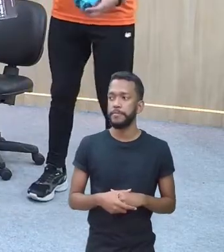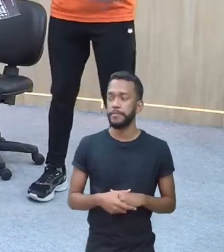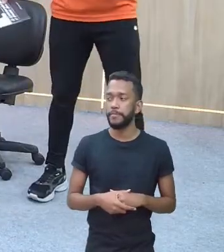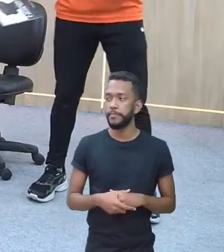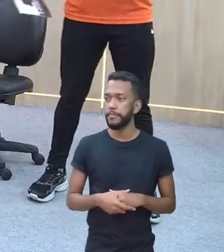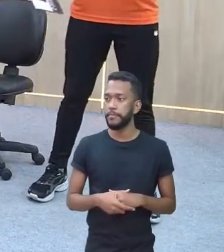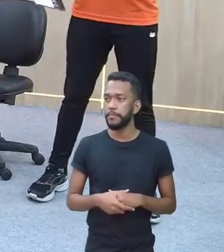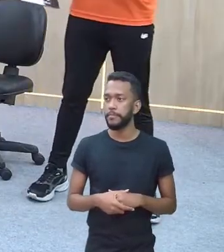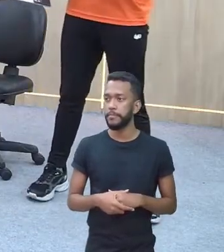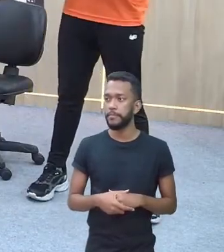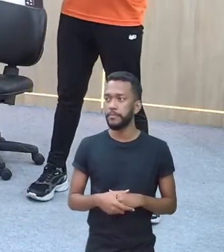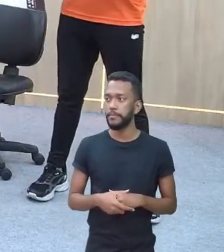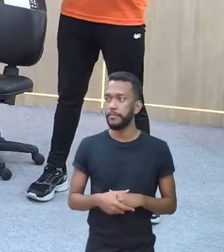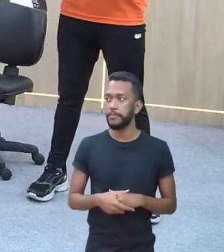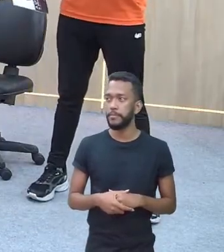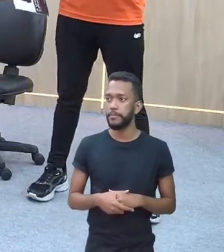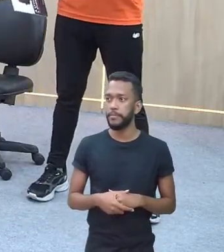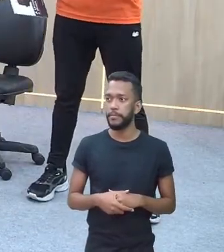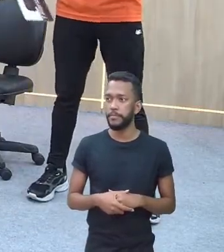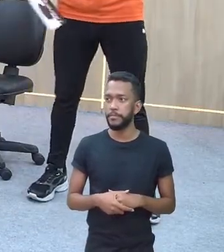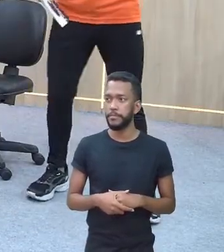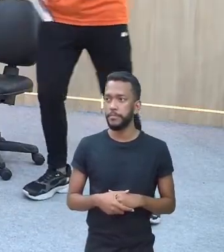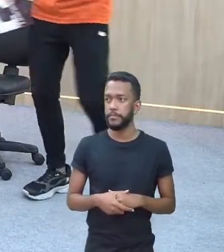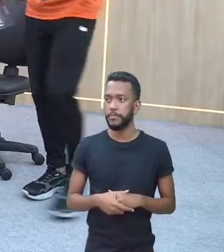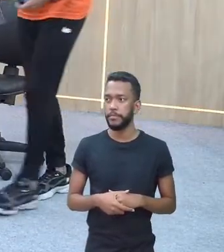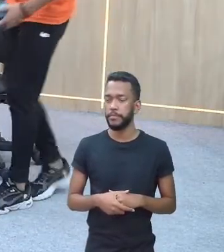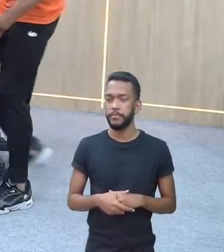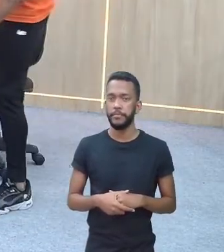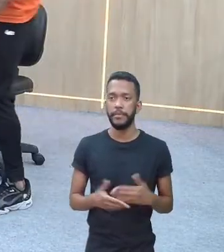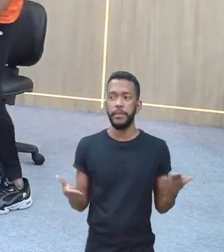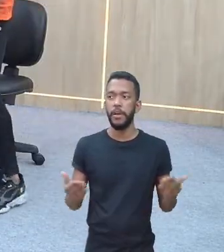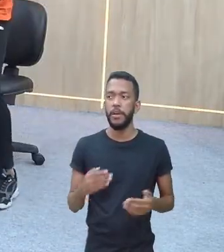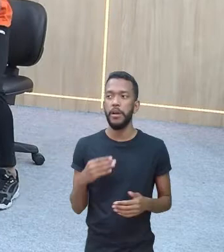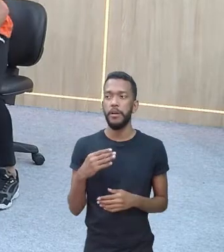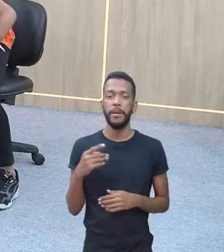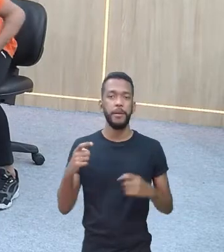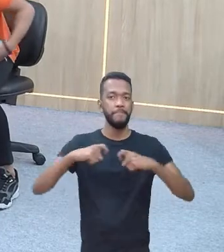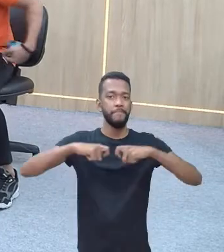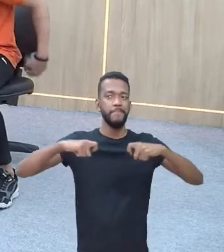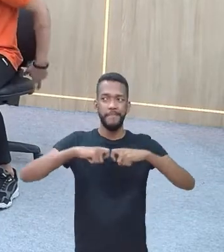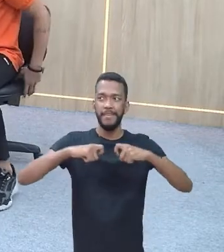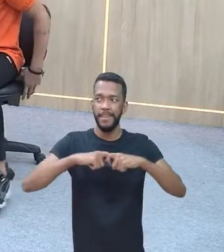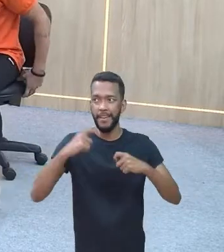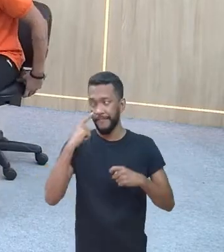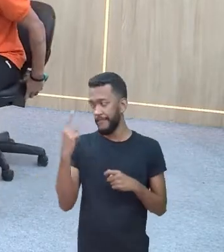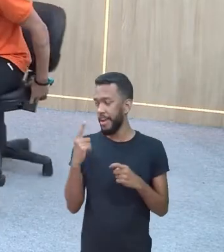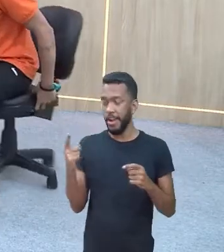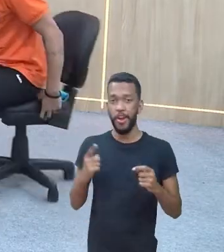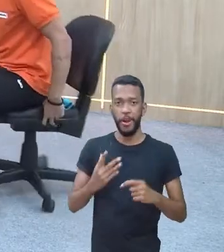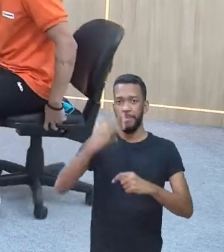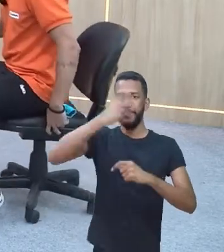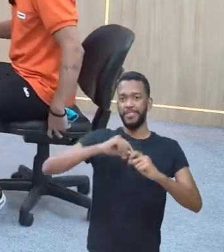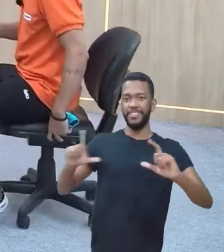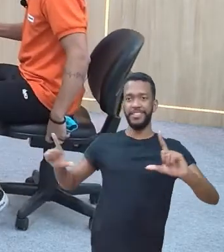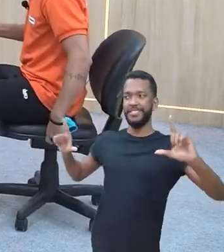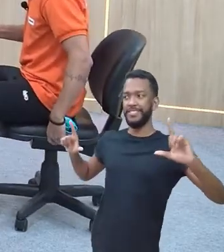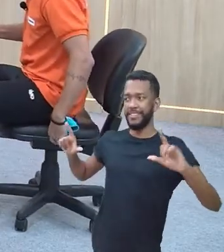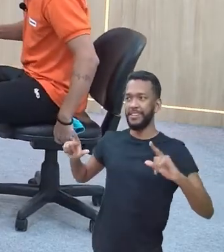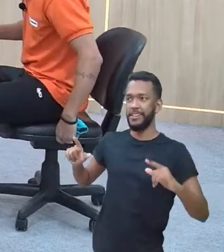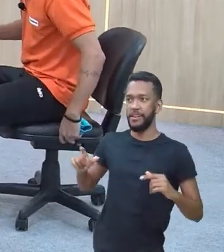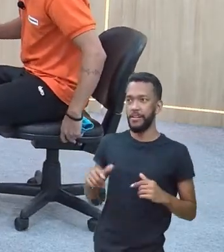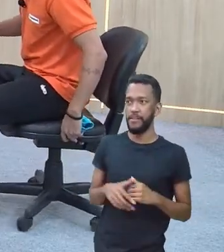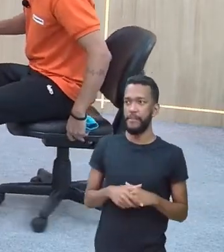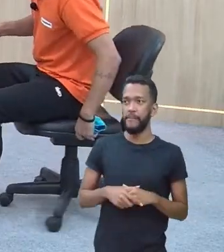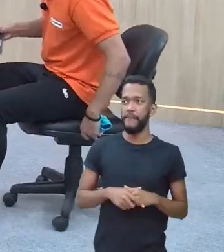livro. Senta aí. Com a meia ou com a peteca? Com a meia, com a meia. Vem mais pra cá, Heleno, pra gente ficar bonito na foto.